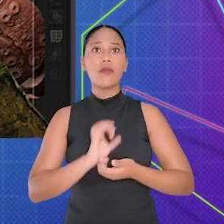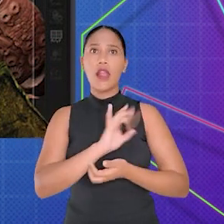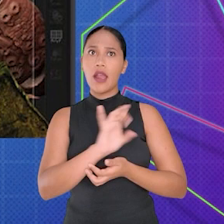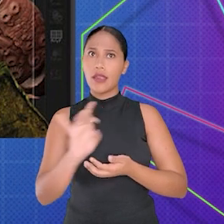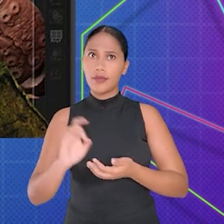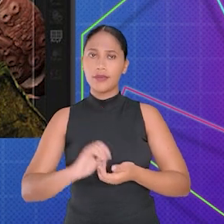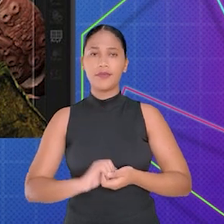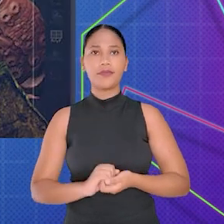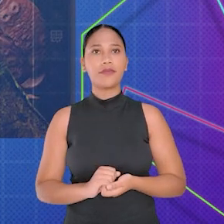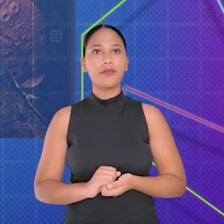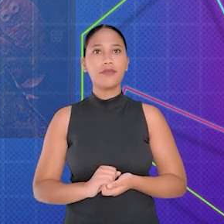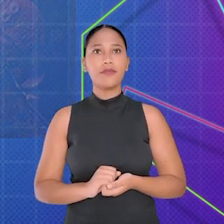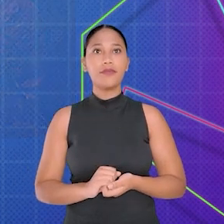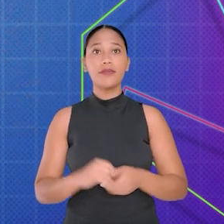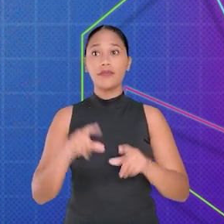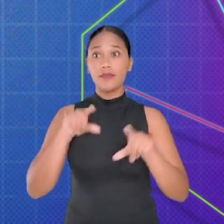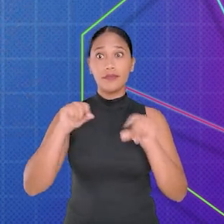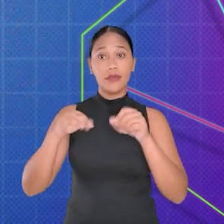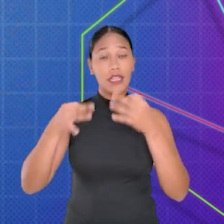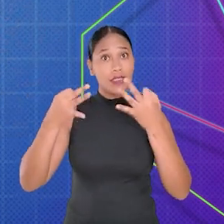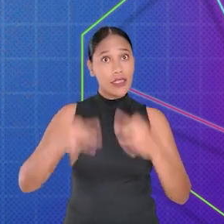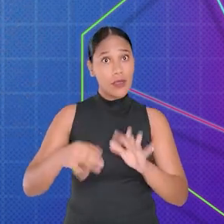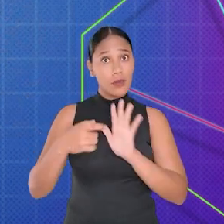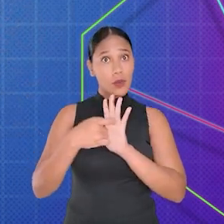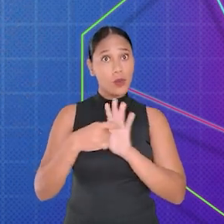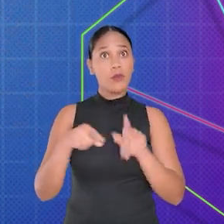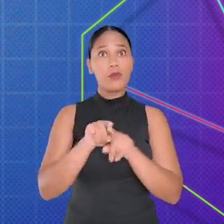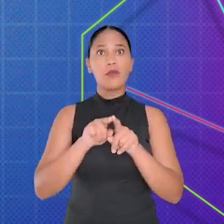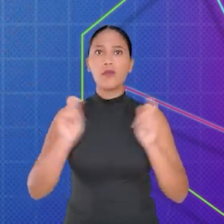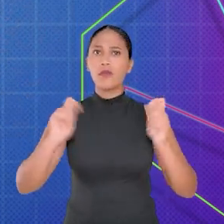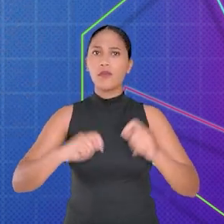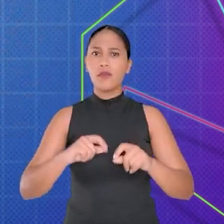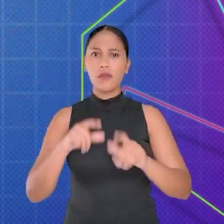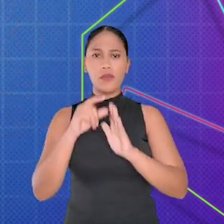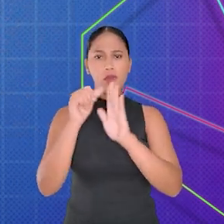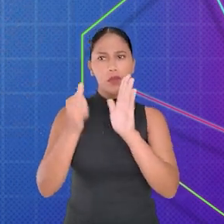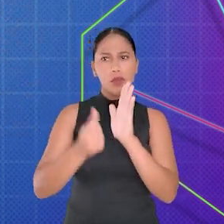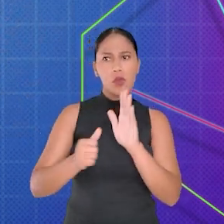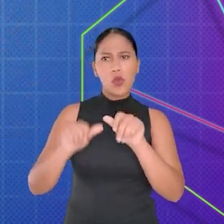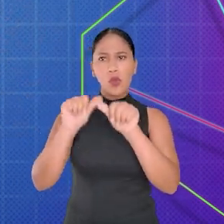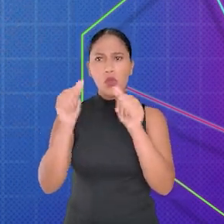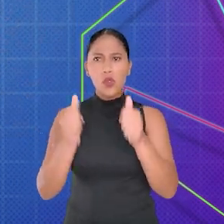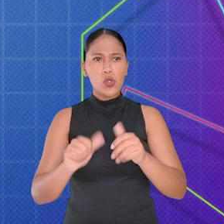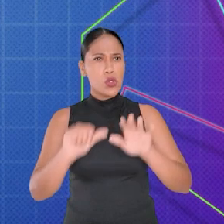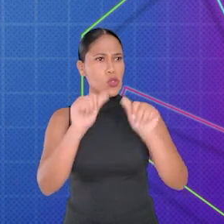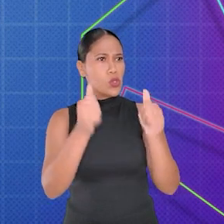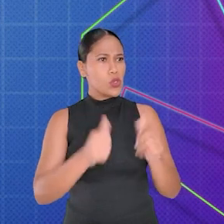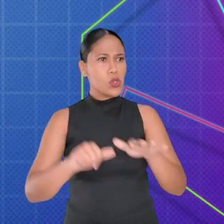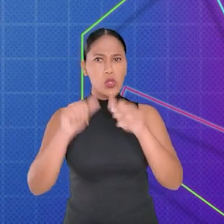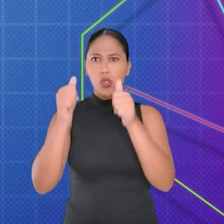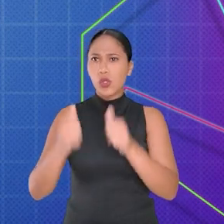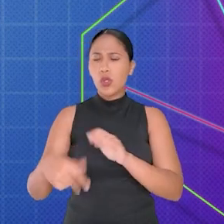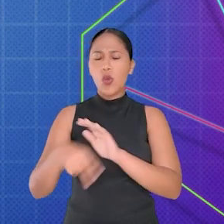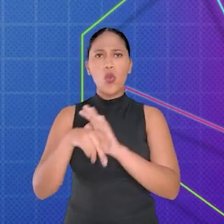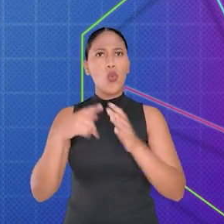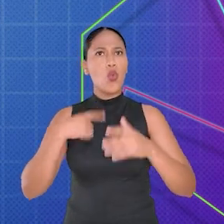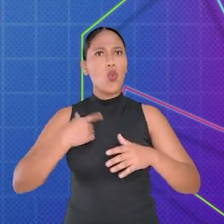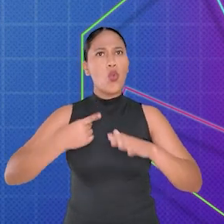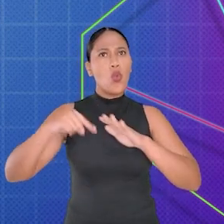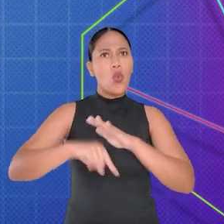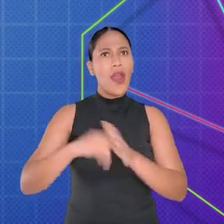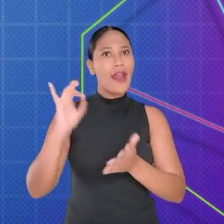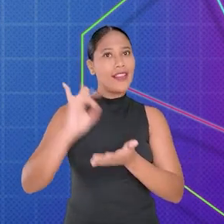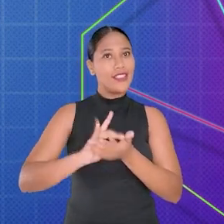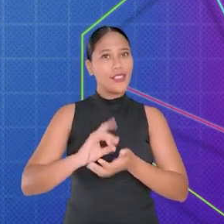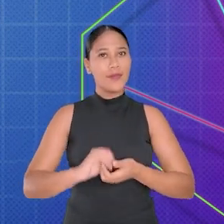com cada software. Com a escolha certa do software, é possível obter modelos 3D de alta qualidade e eficiência na criação de jogos